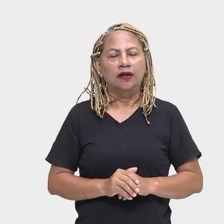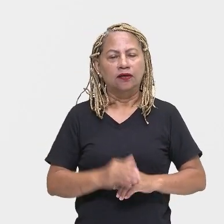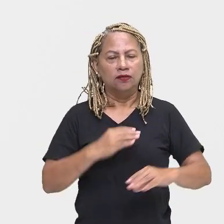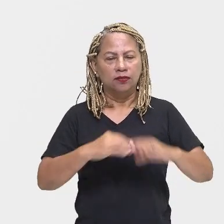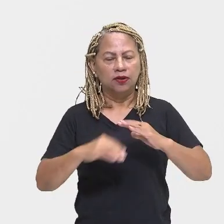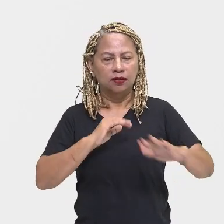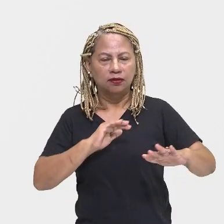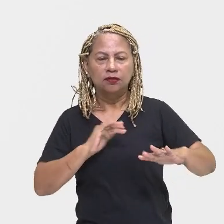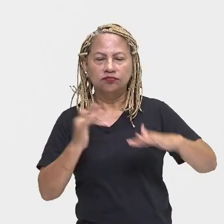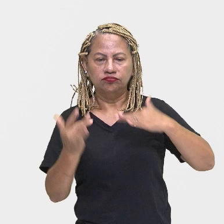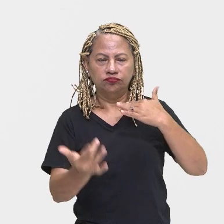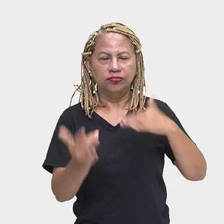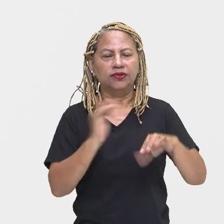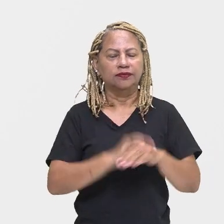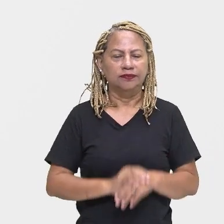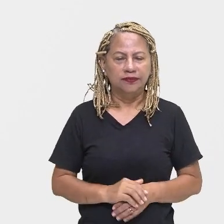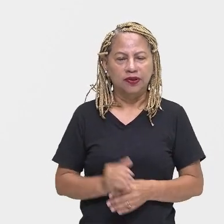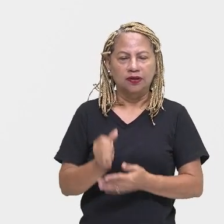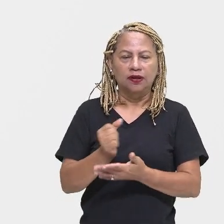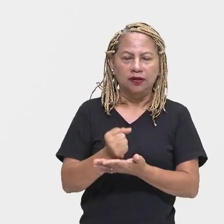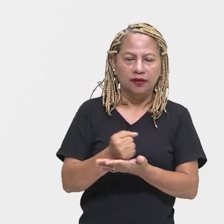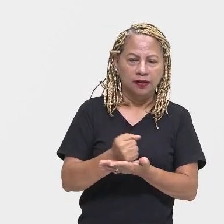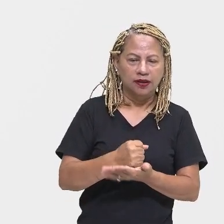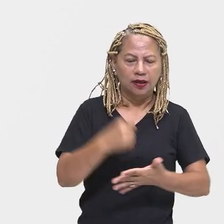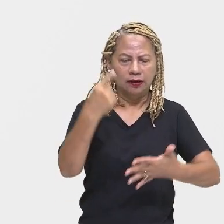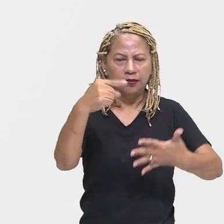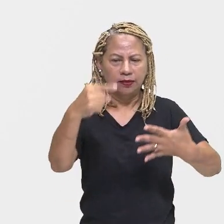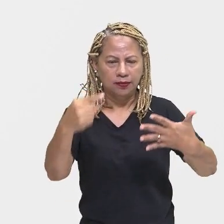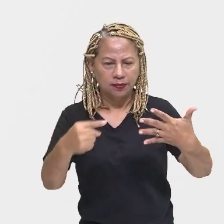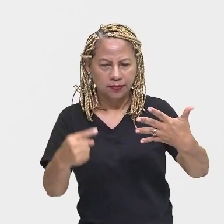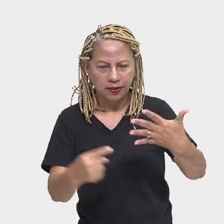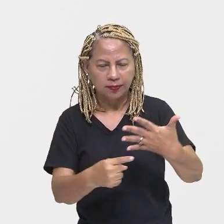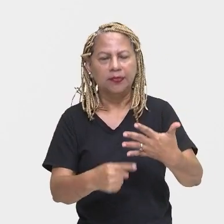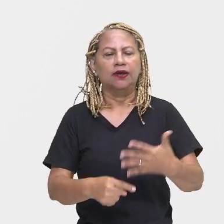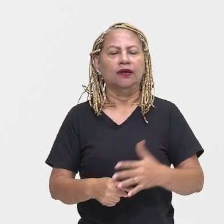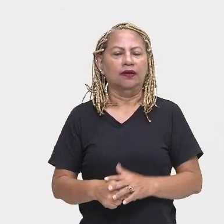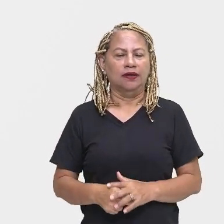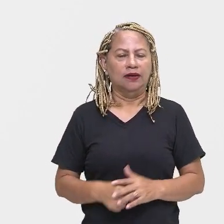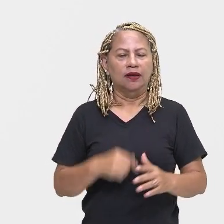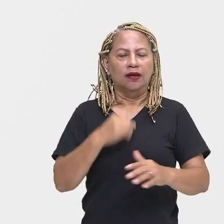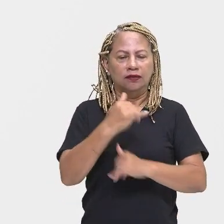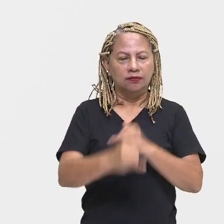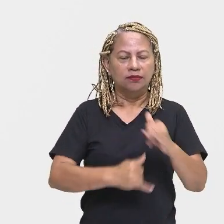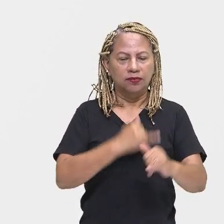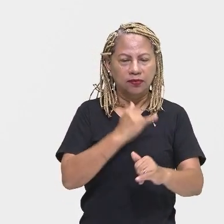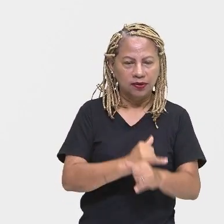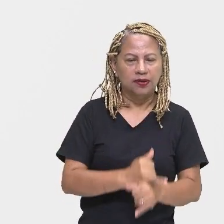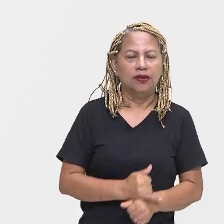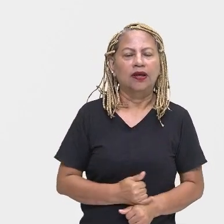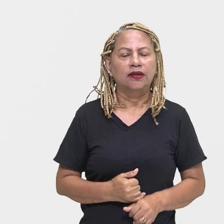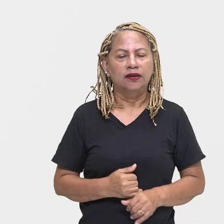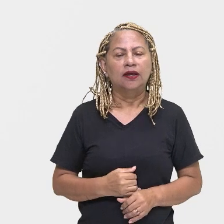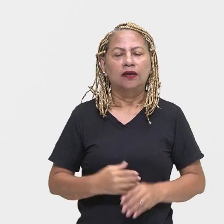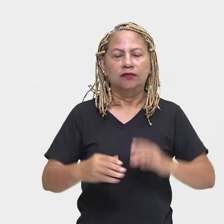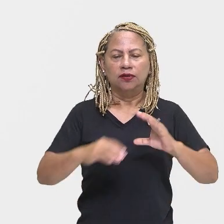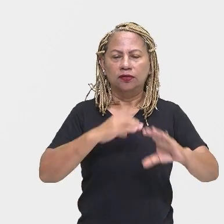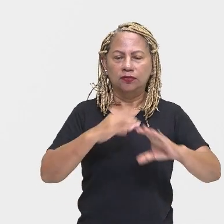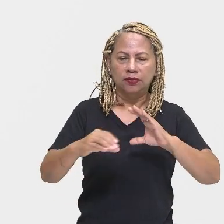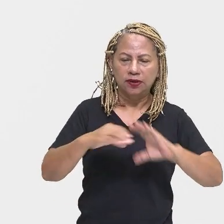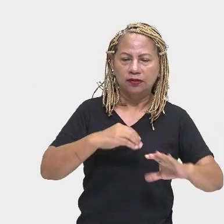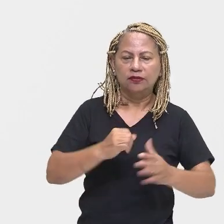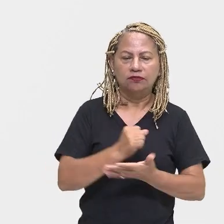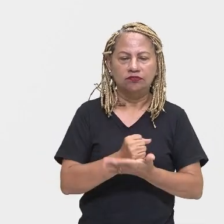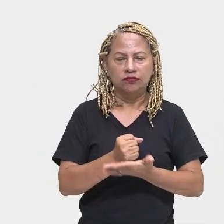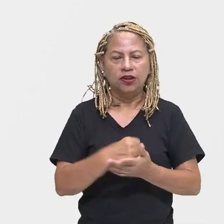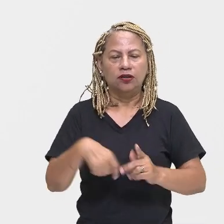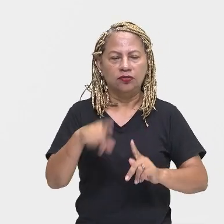Games locais e multiplayers online. A comunicação nos games, tipos de jogos online, boas maneiras